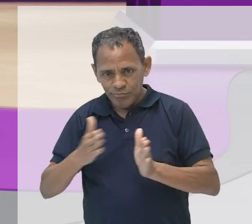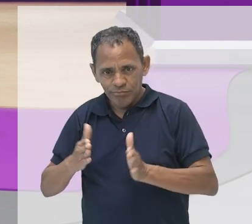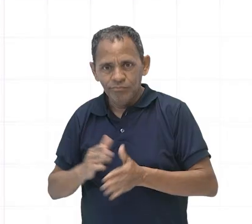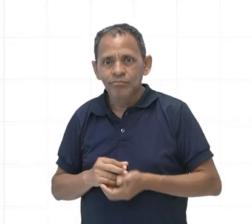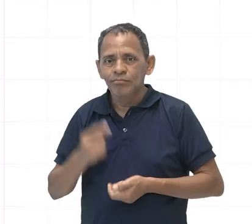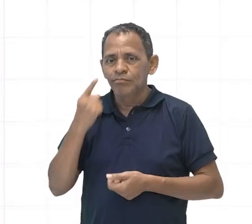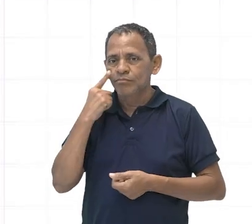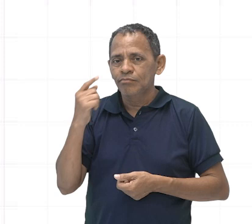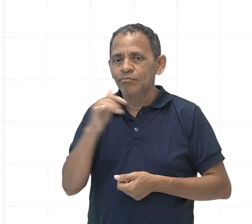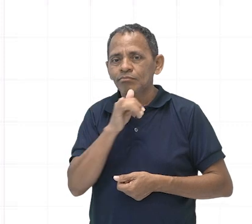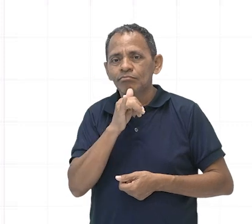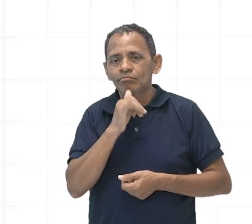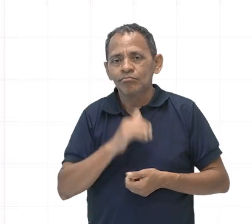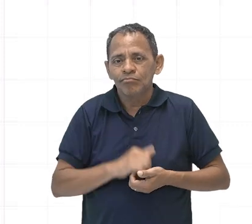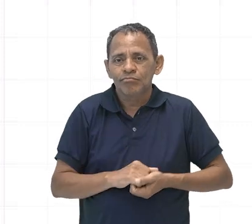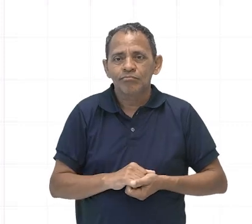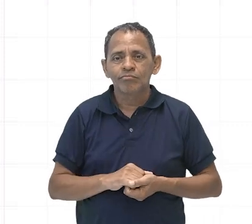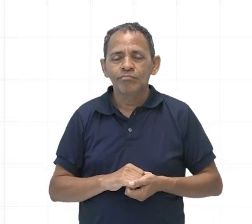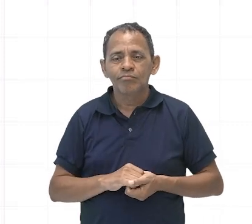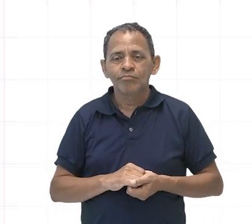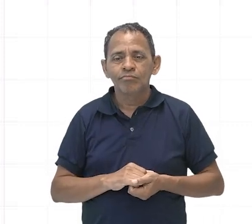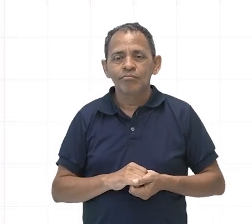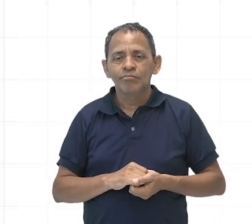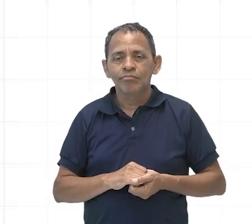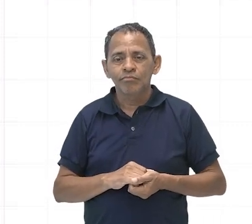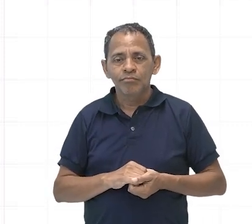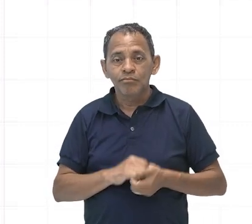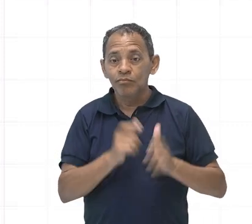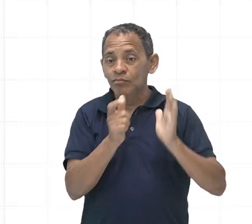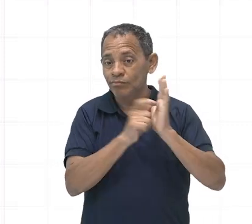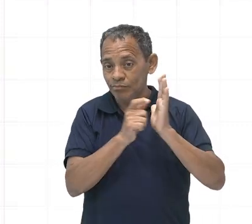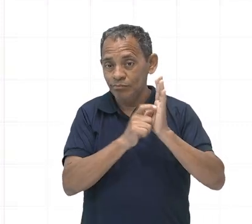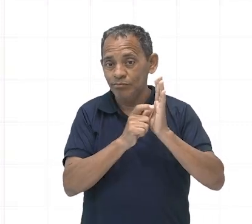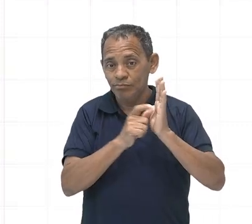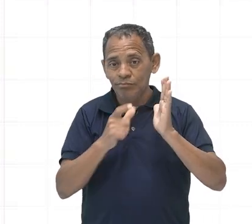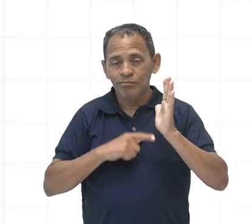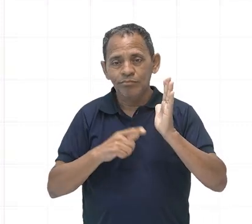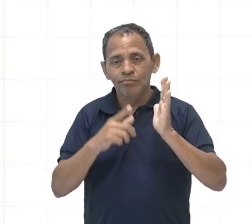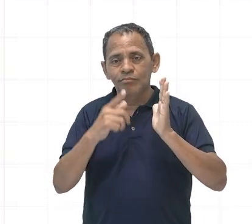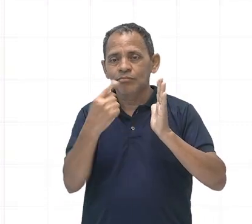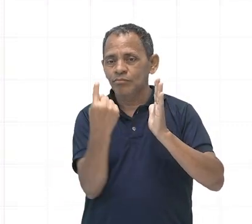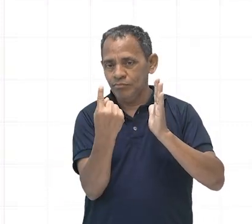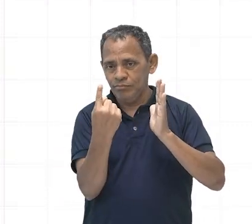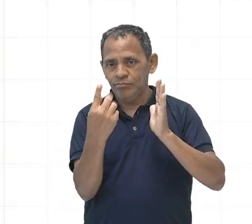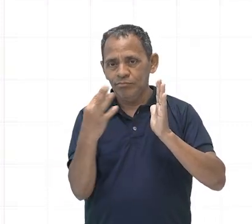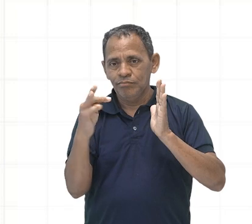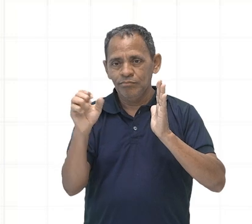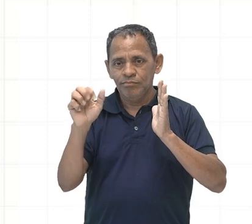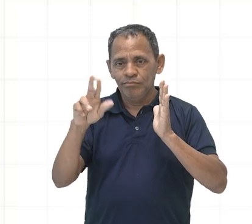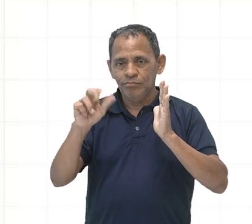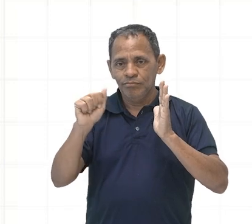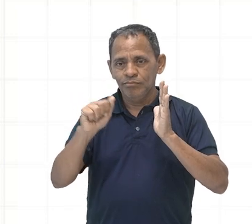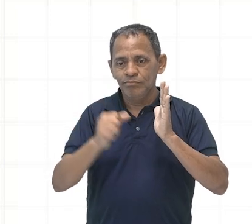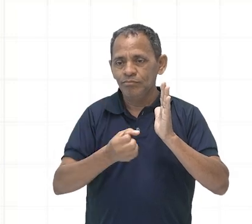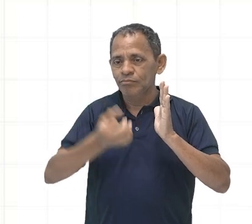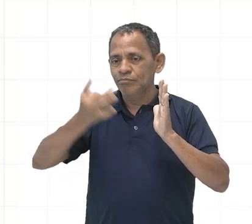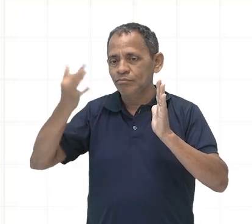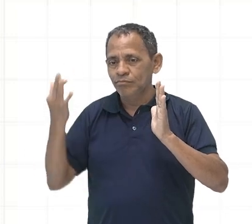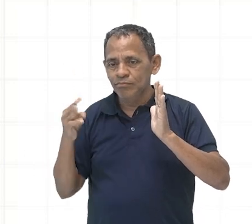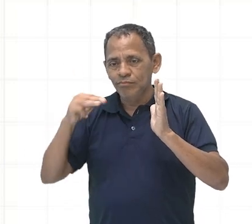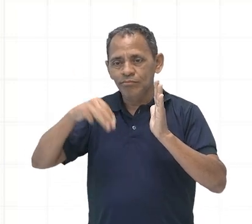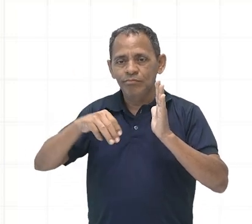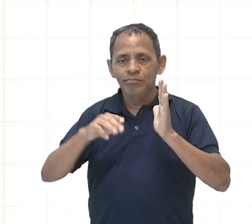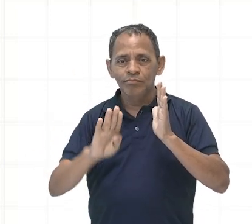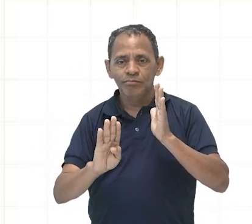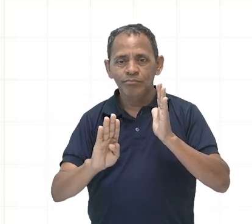para um exemplo. Um arquivo com 1 terabyte possui quantos